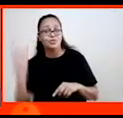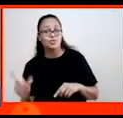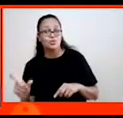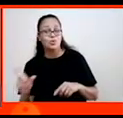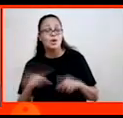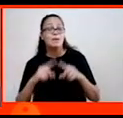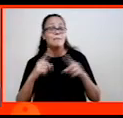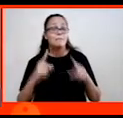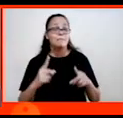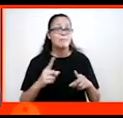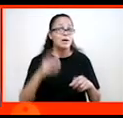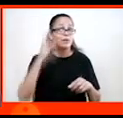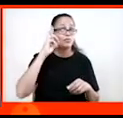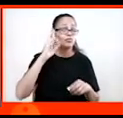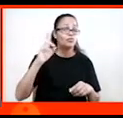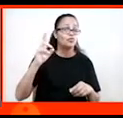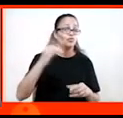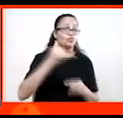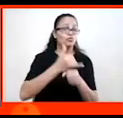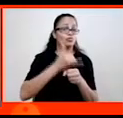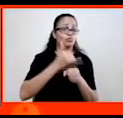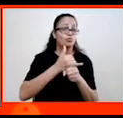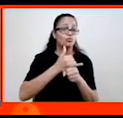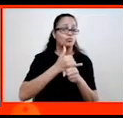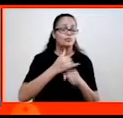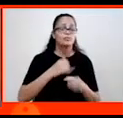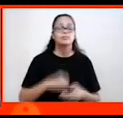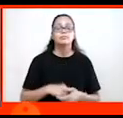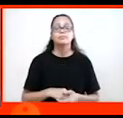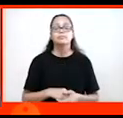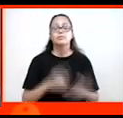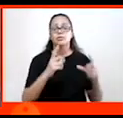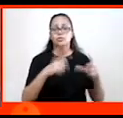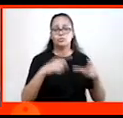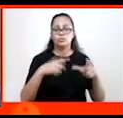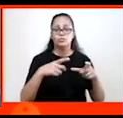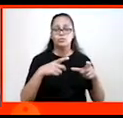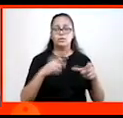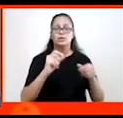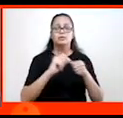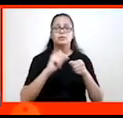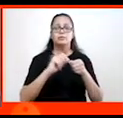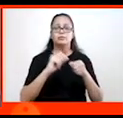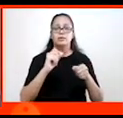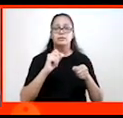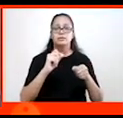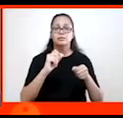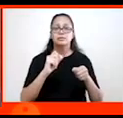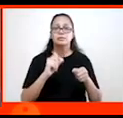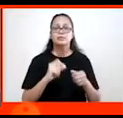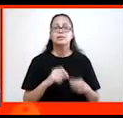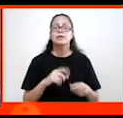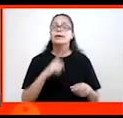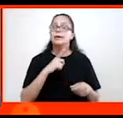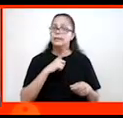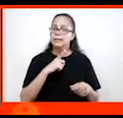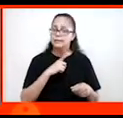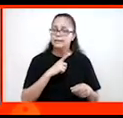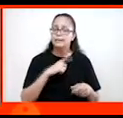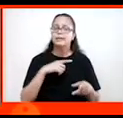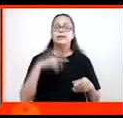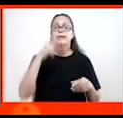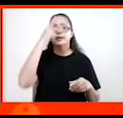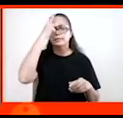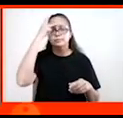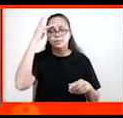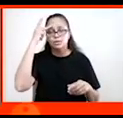ferramentas, é o proprietário, né, vamos dizer, dessa indústria, né, desse local onde se produz. E os artesãos que antes